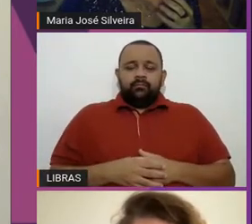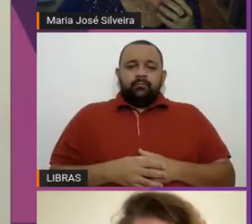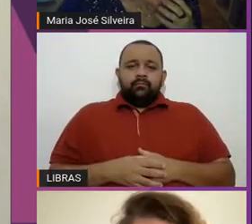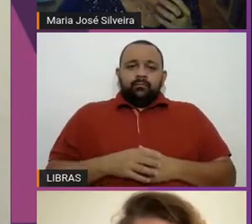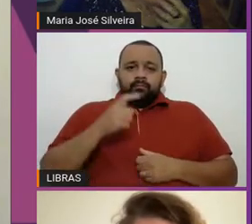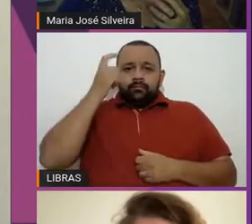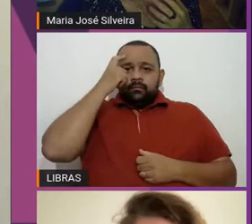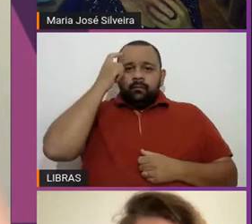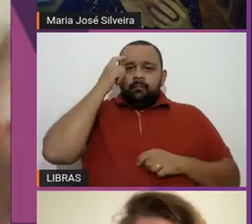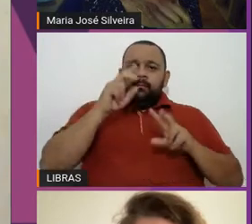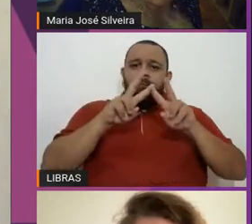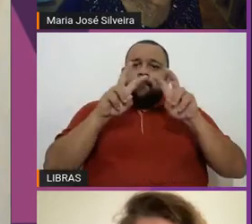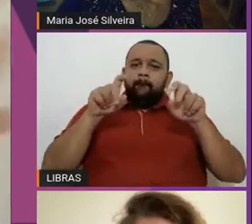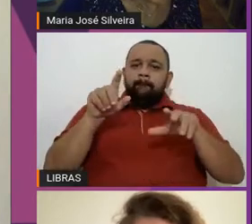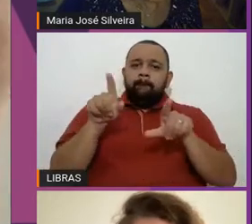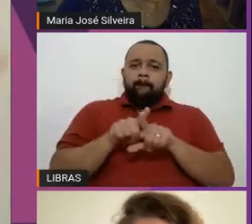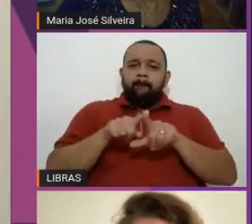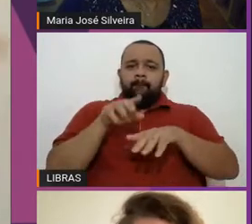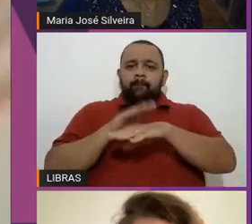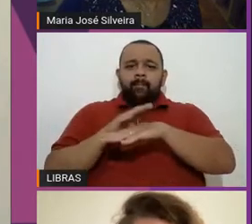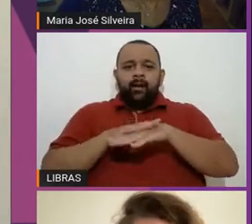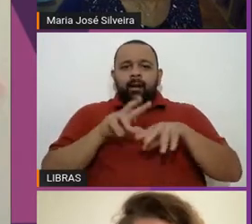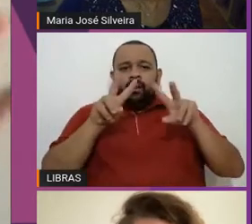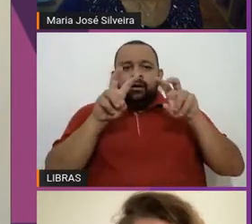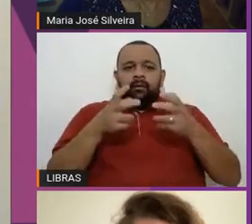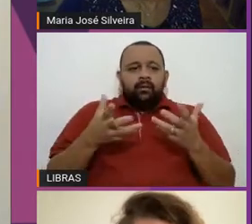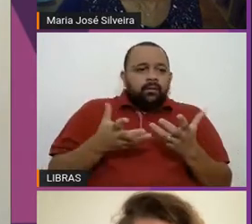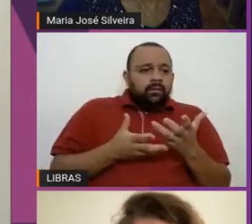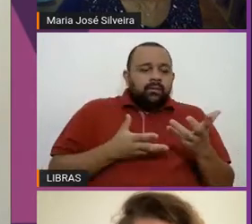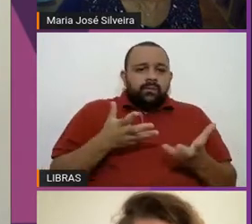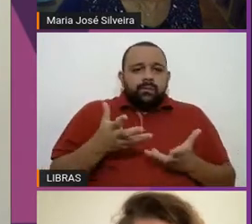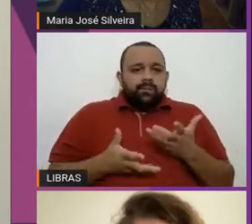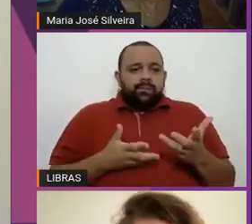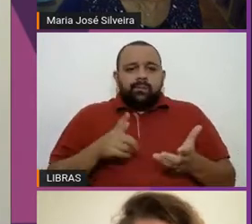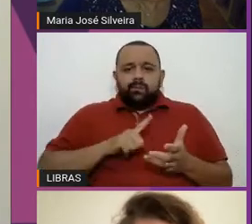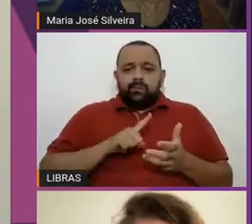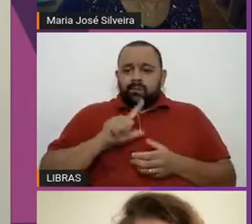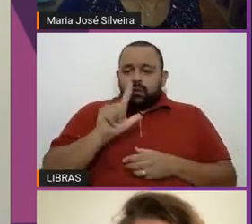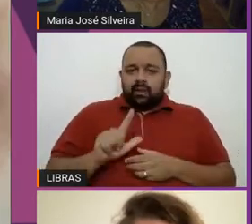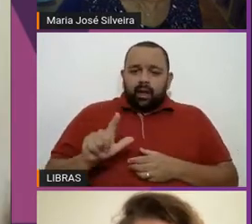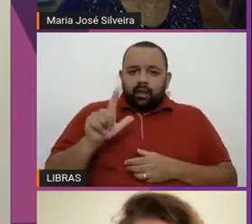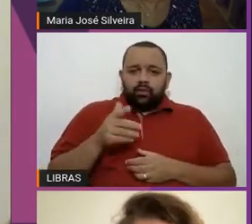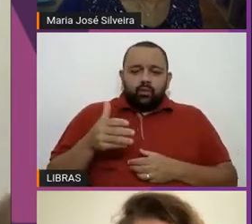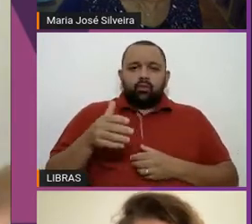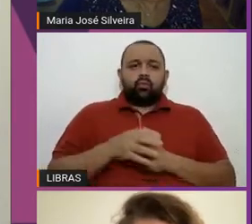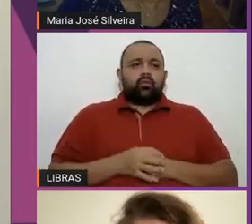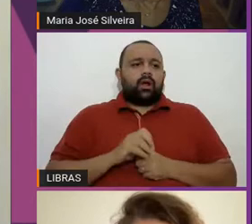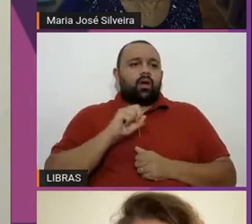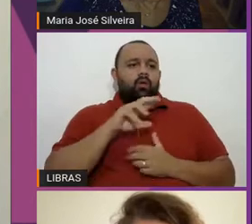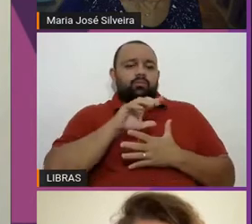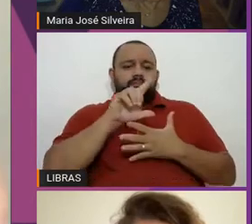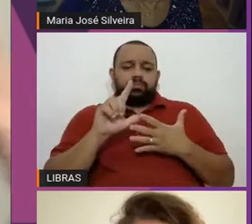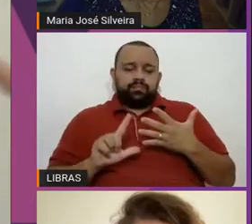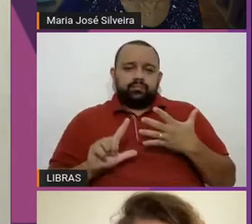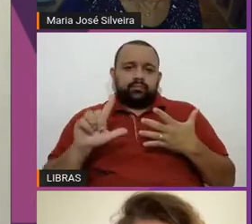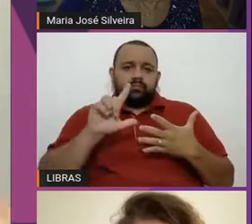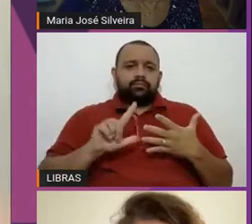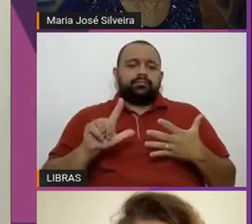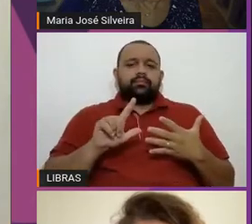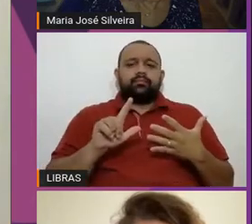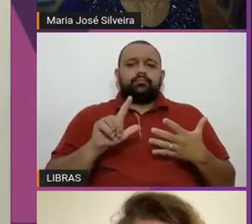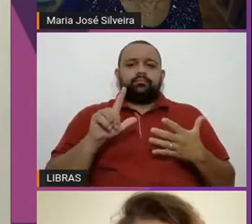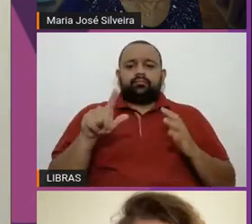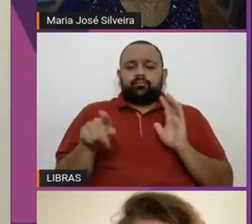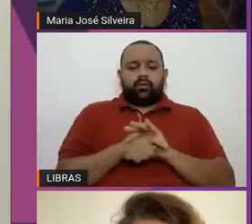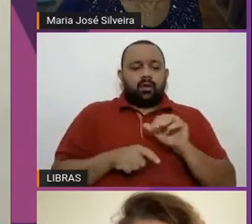pensando que sim porque você falou um pouco da coisa dos da literatura em contraposição antropologia